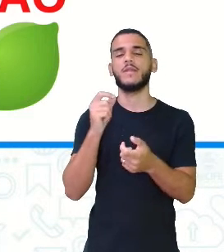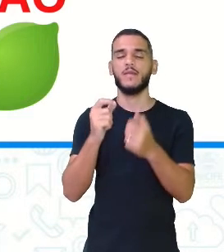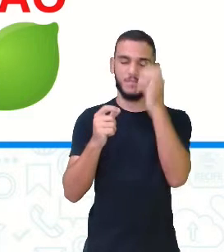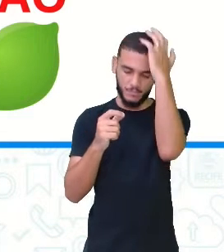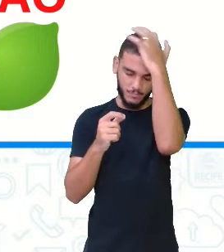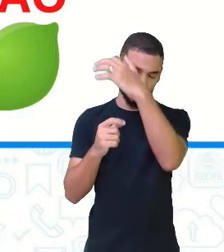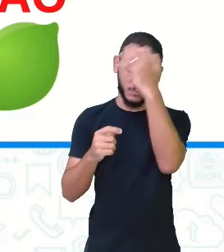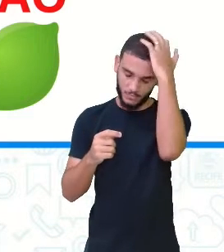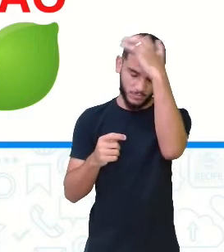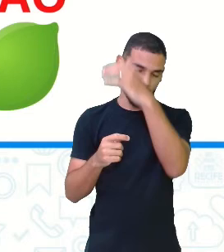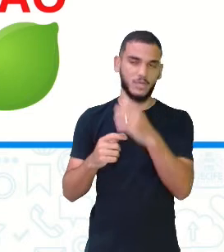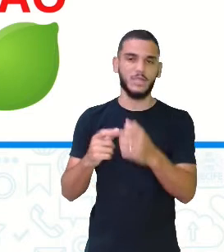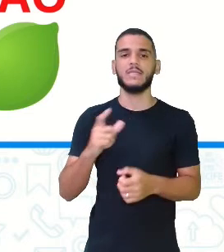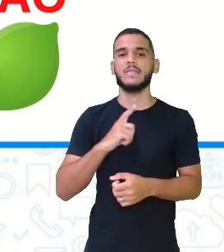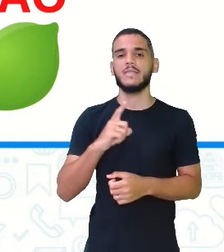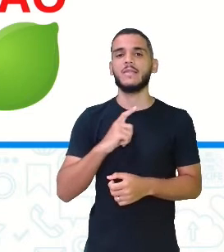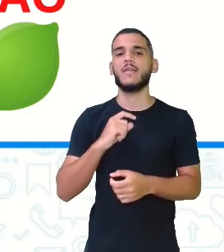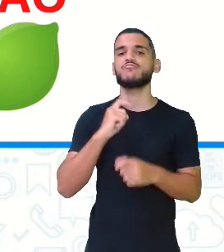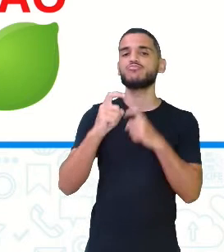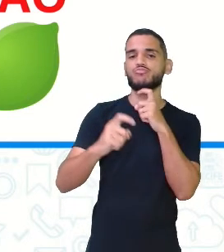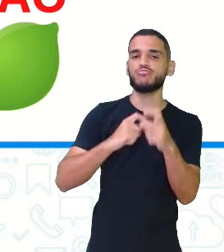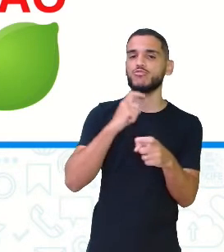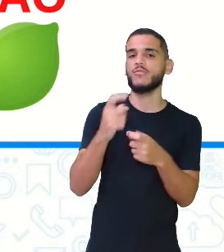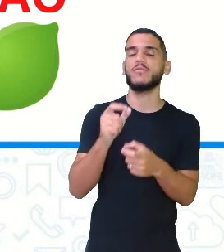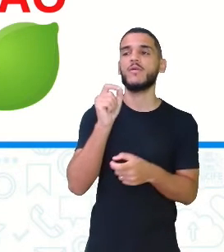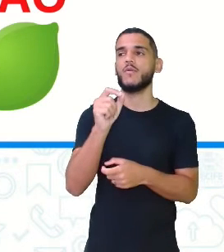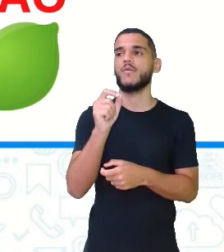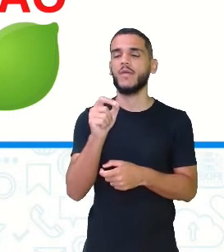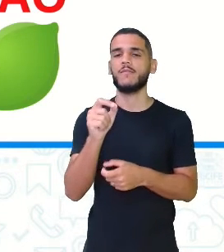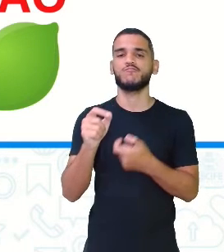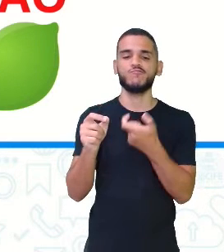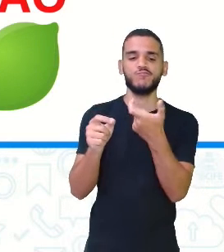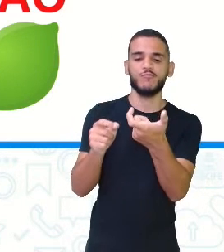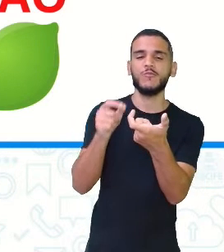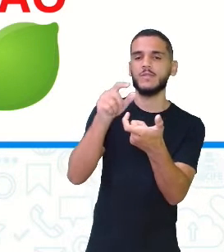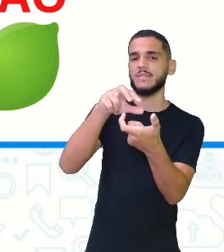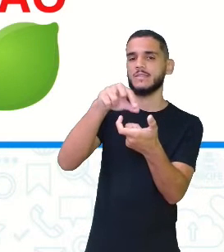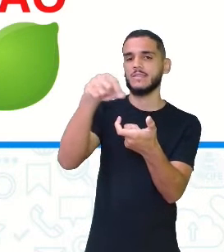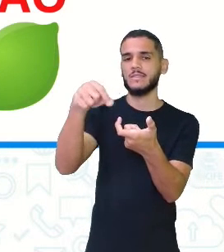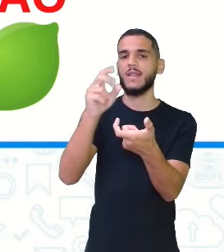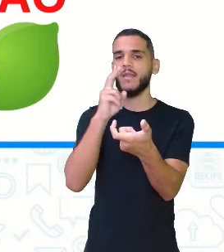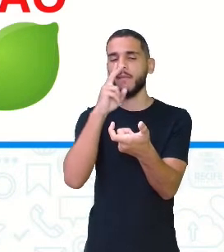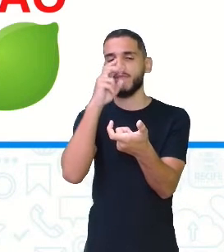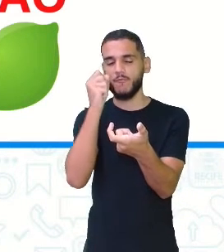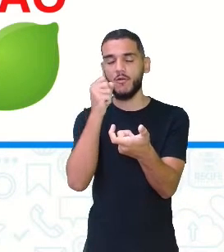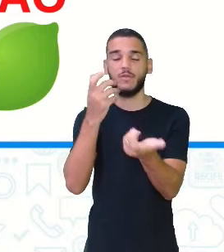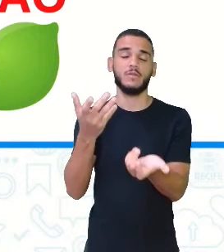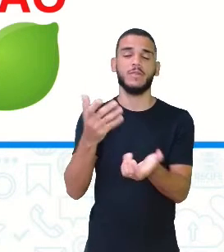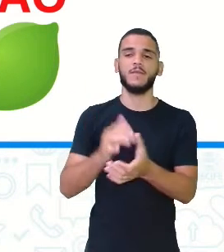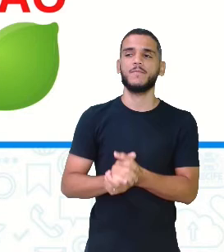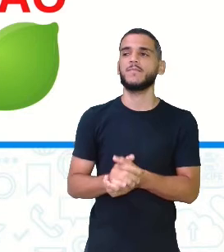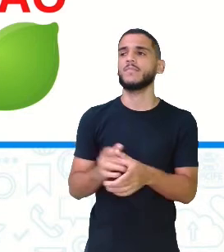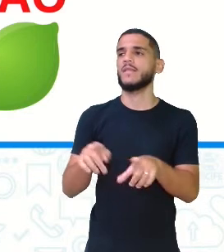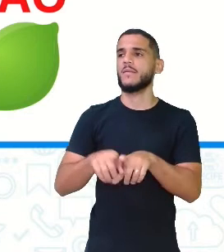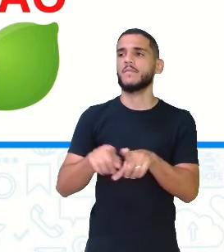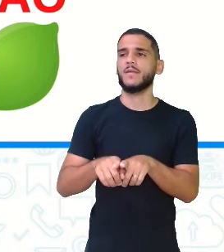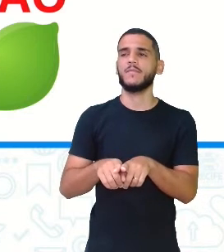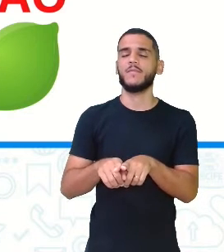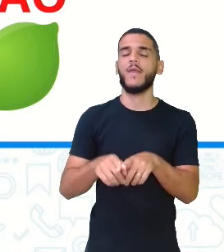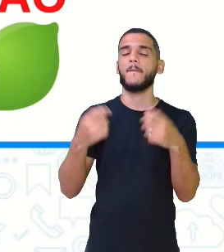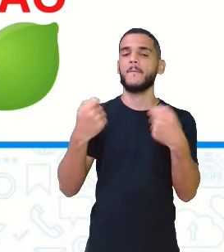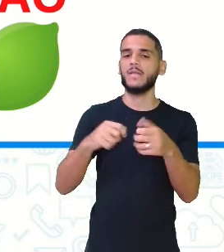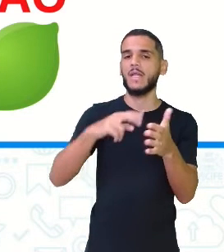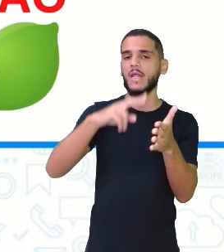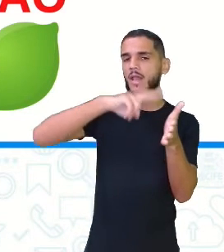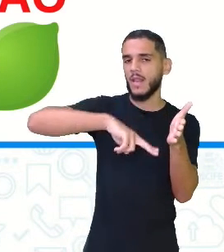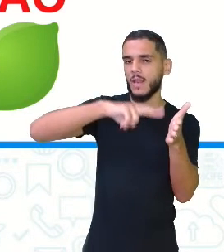lê. É fácil, é como divisão silábica. Você, quando está fazendo essa divisão, você vai lendo a palavra